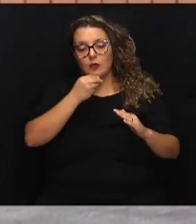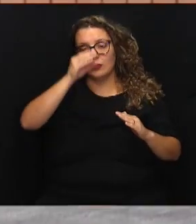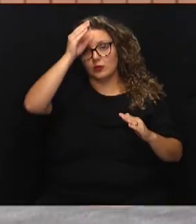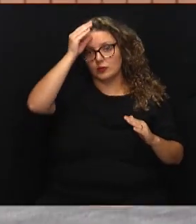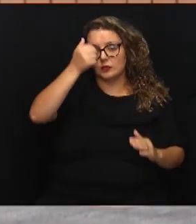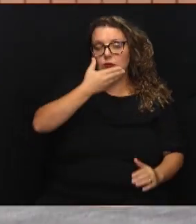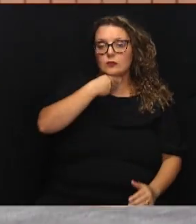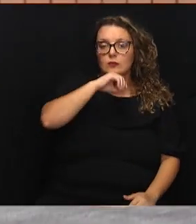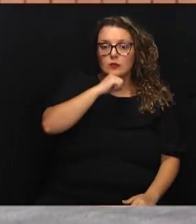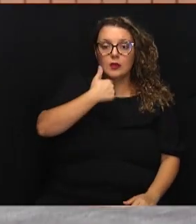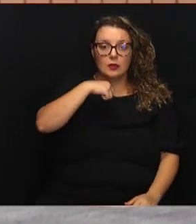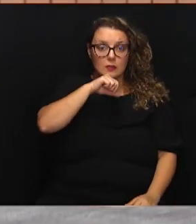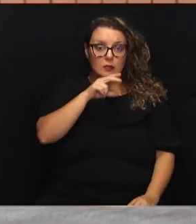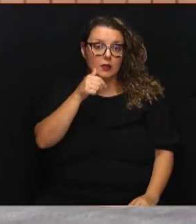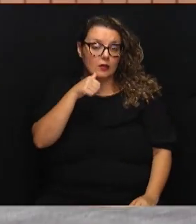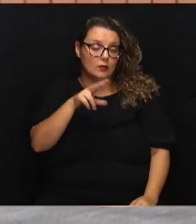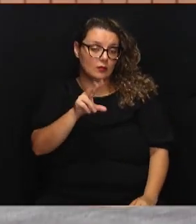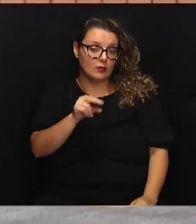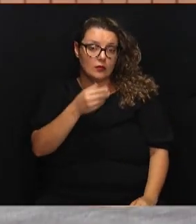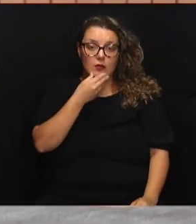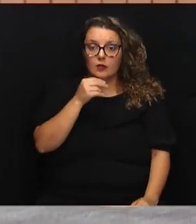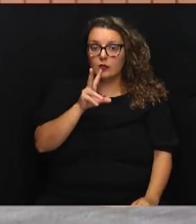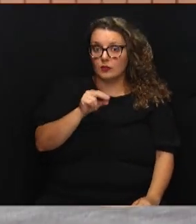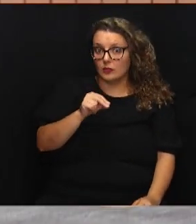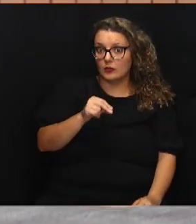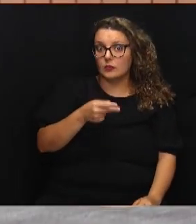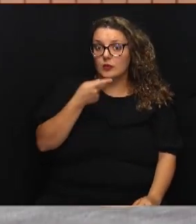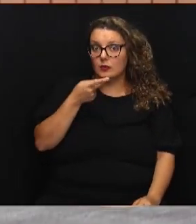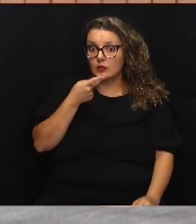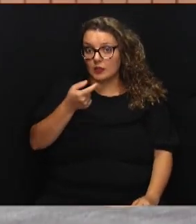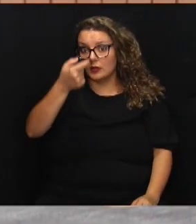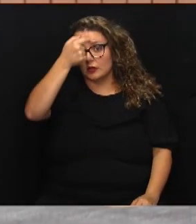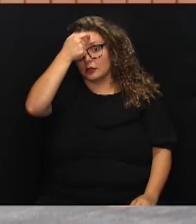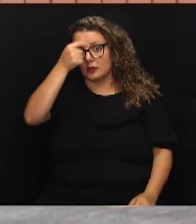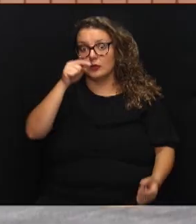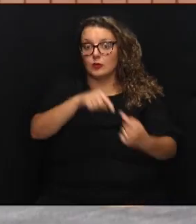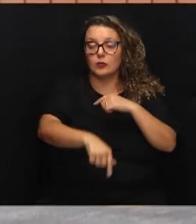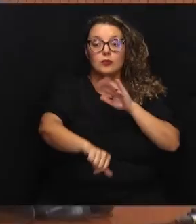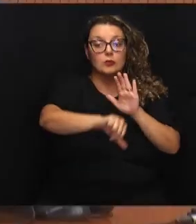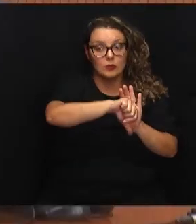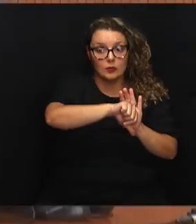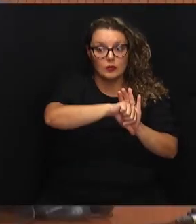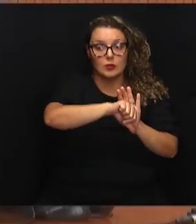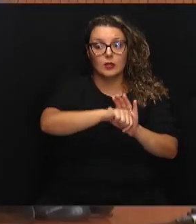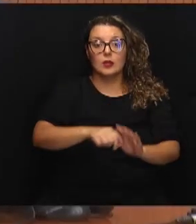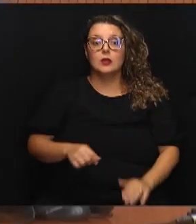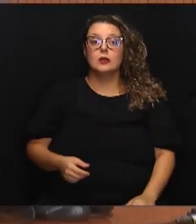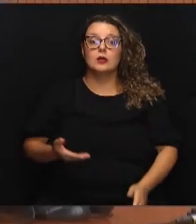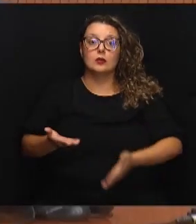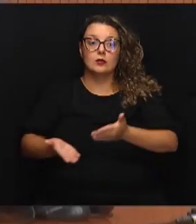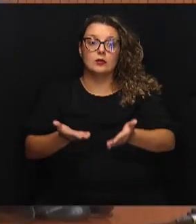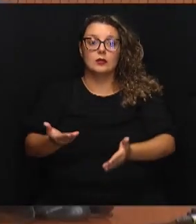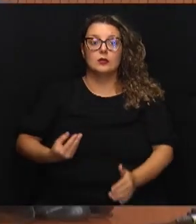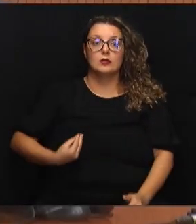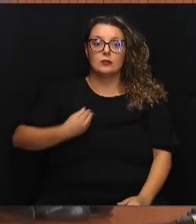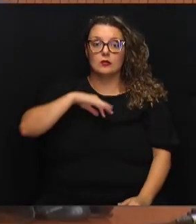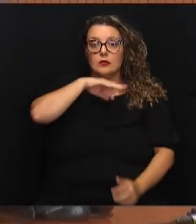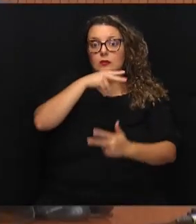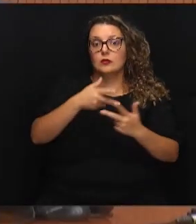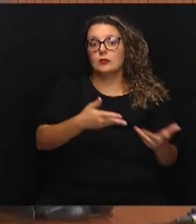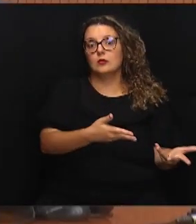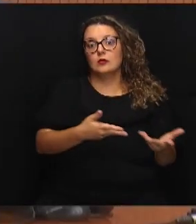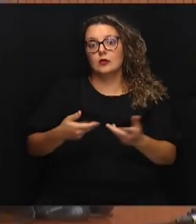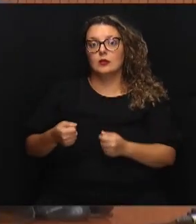mãe, seu avô, e dizer dessa consciência da gente poder cuidar da vida dos animais. Participaram como convidados